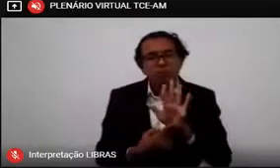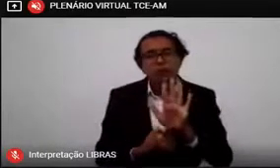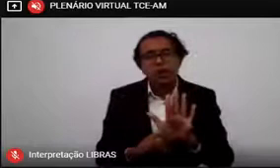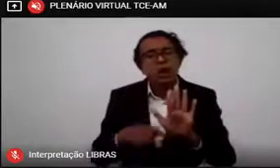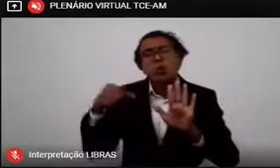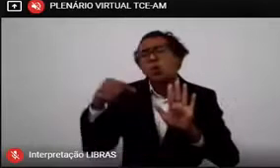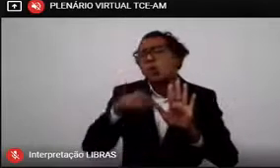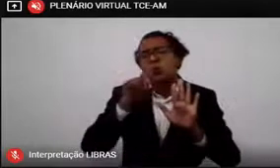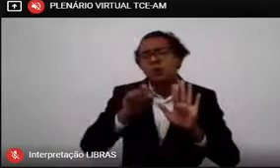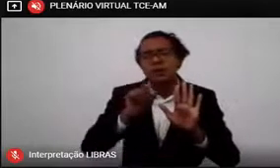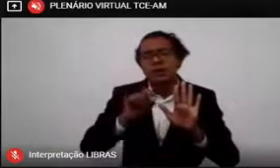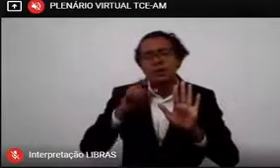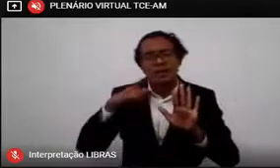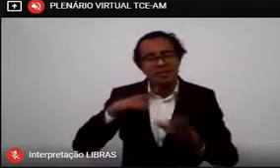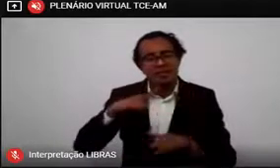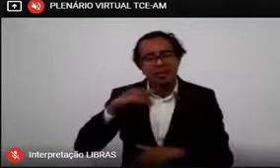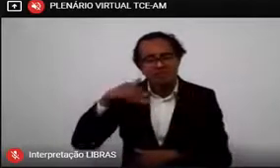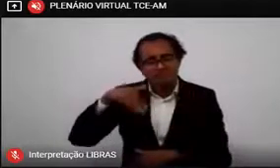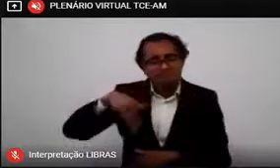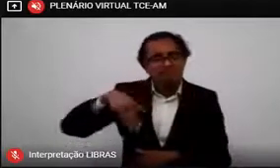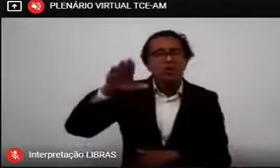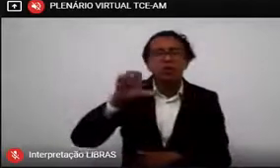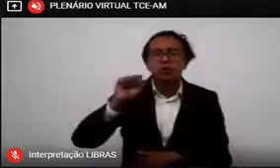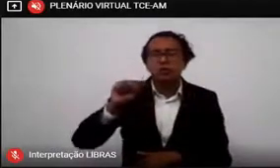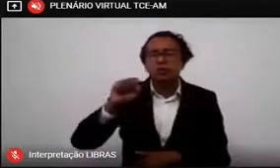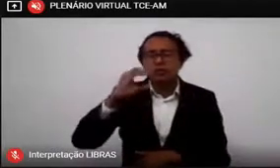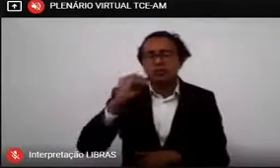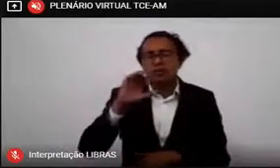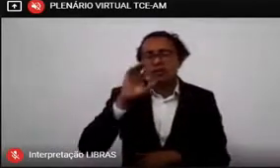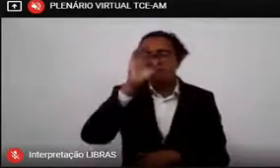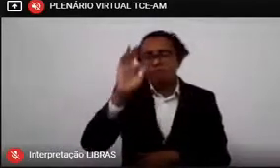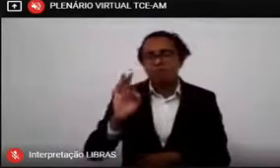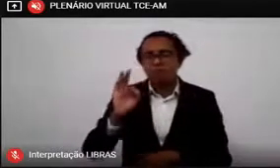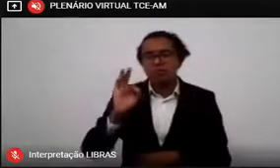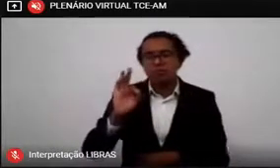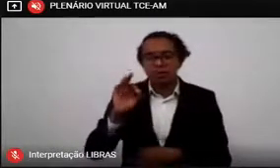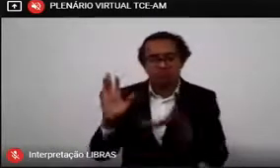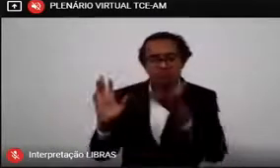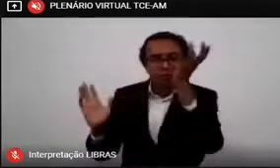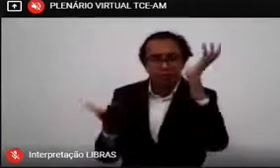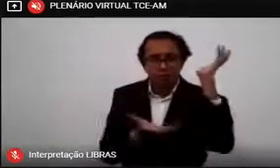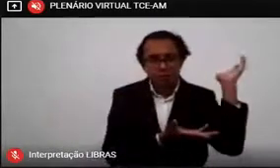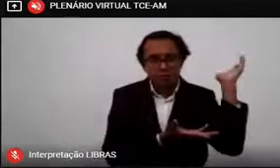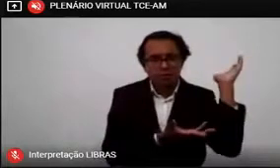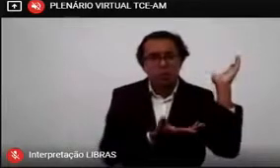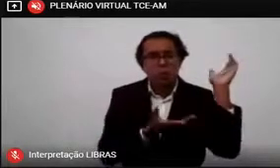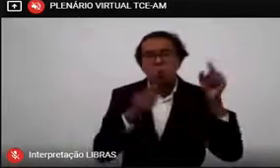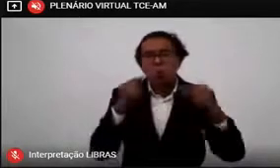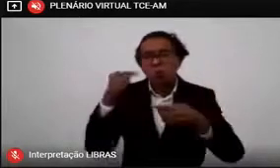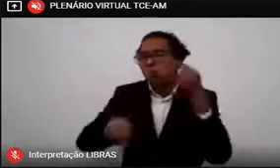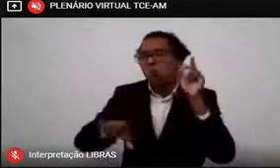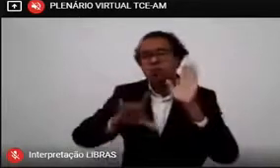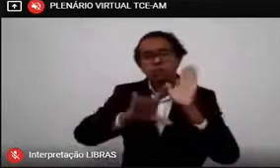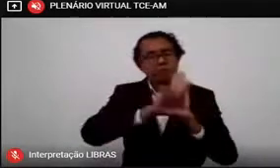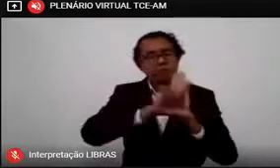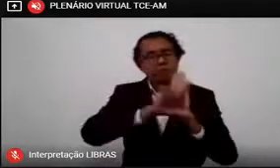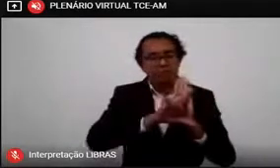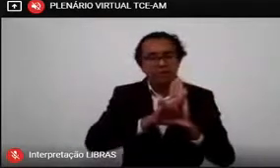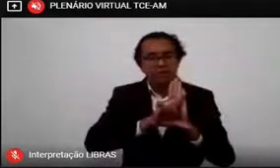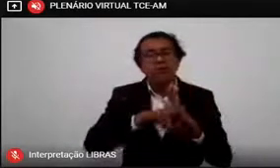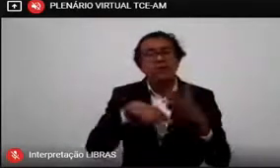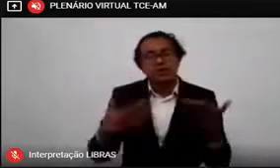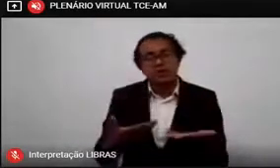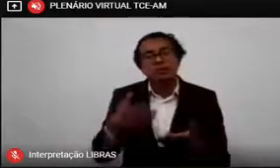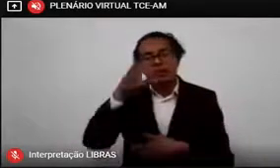de 80% dos desmatamentos na Amazônia, quando ocorreram, eram ilegais, eram crime ambiental.